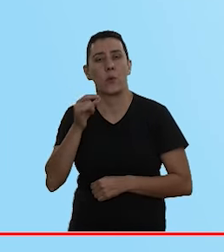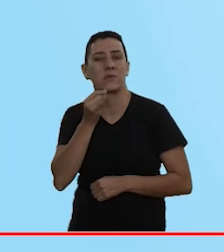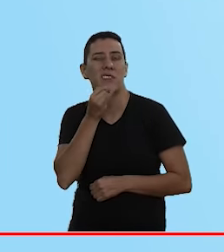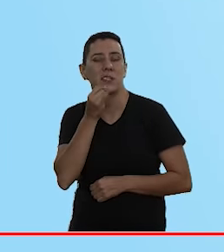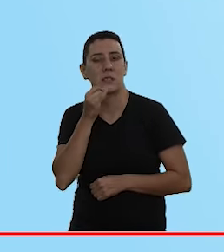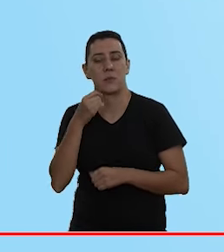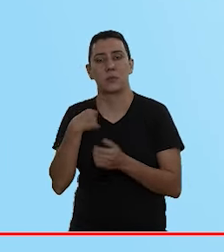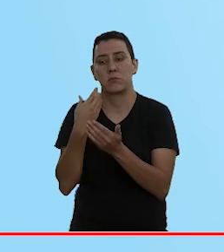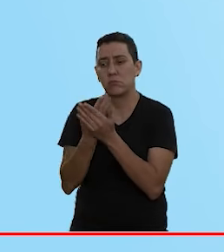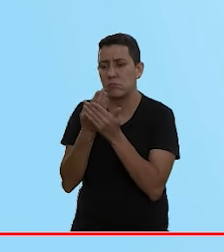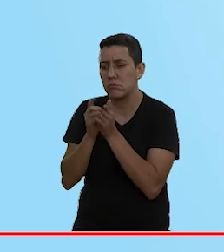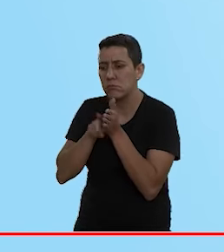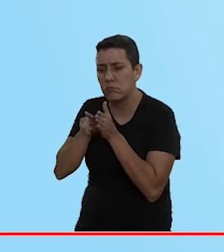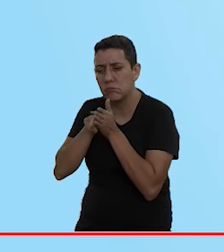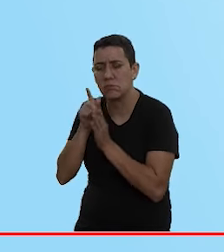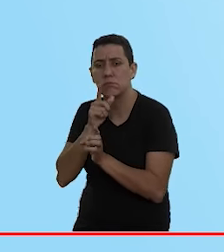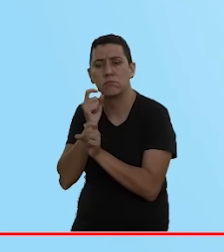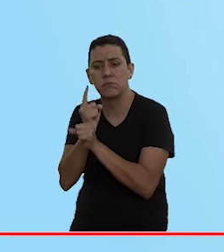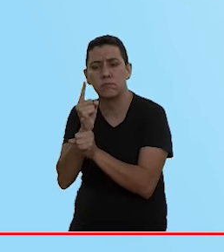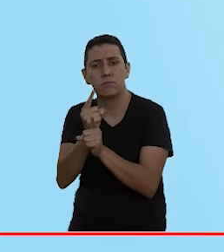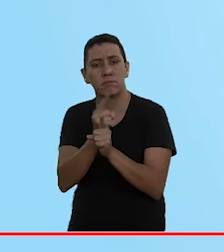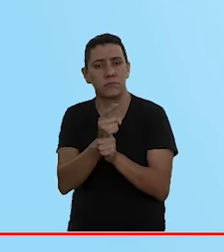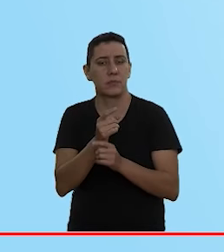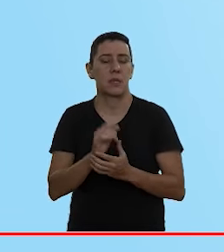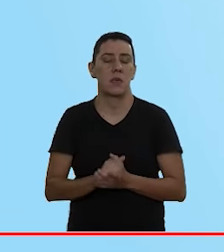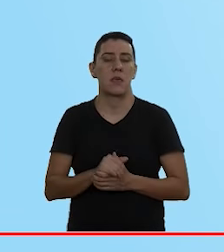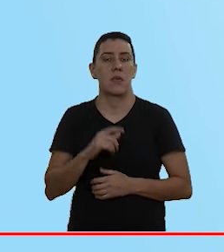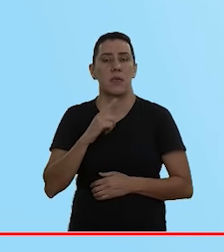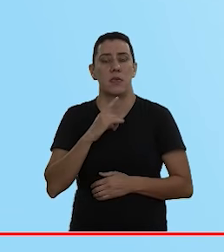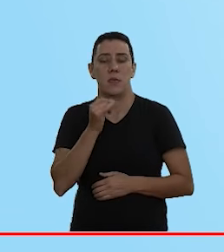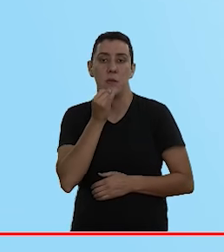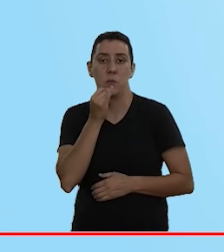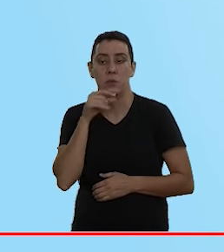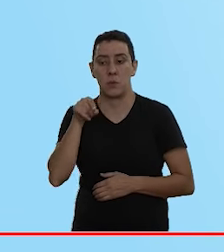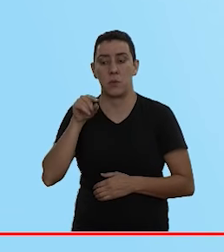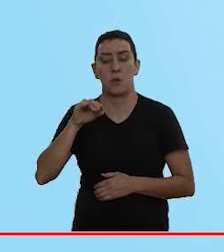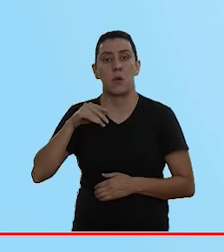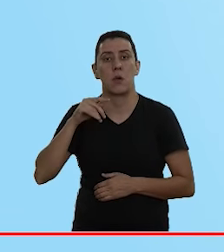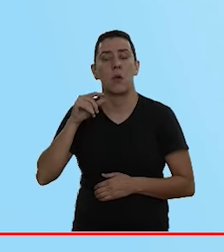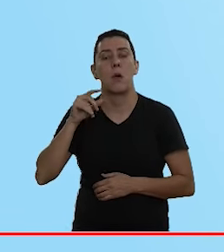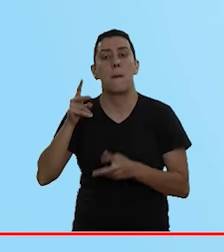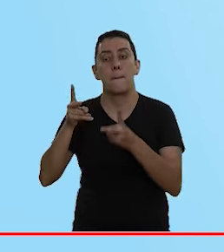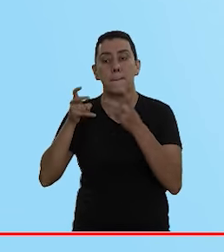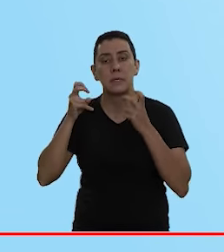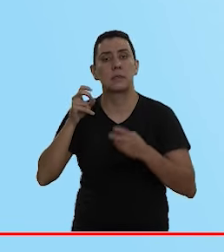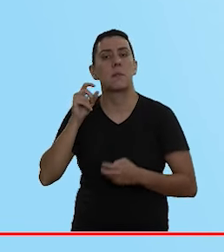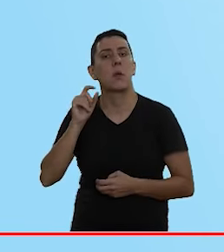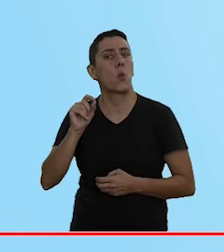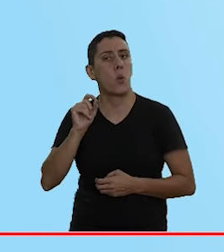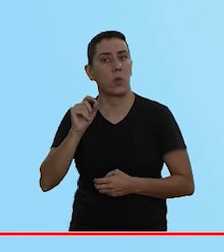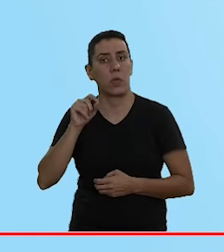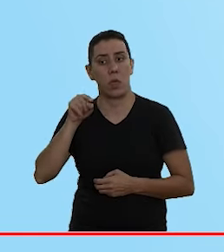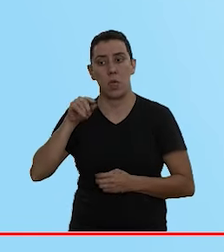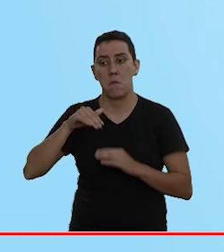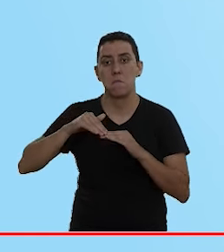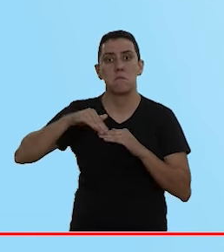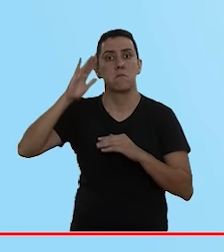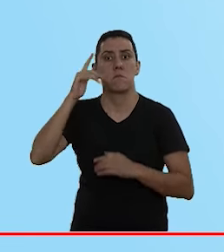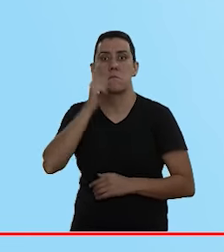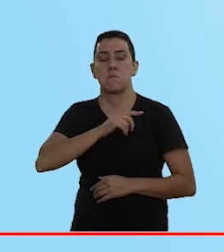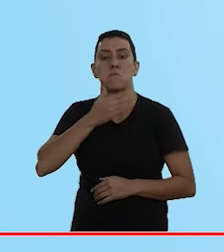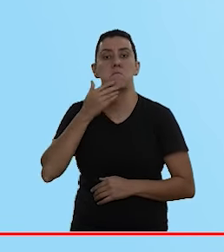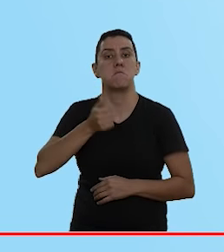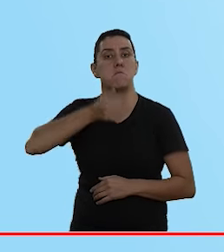observa um ganho energético, tá? A diferença ela tende a aumentar de sistema sem anti-PID e sem a